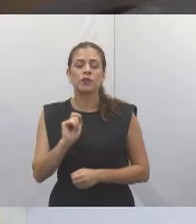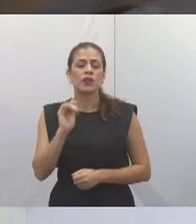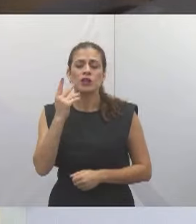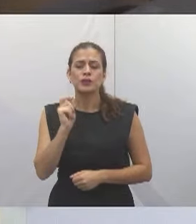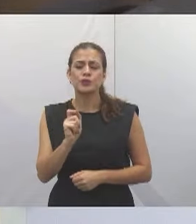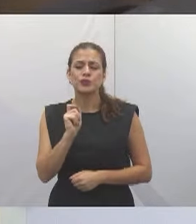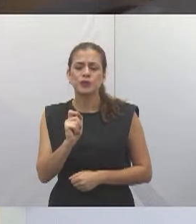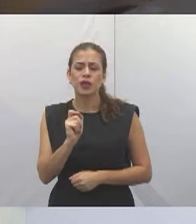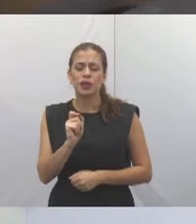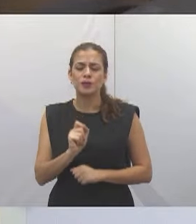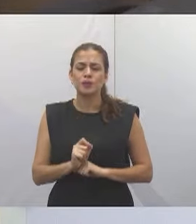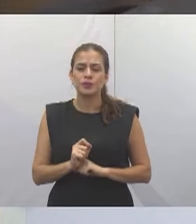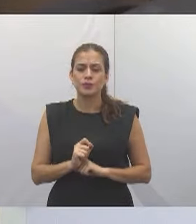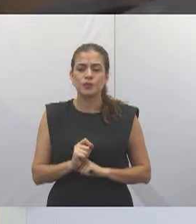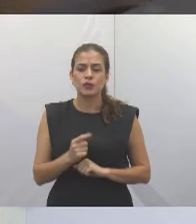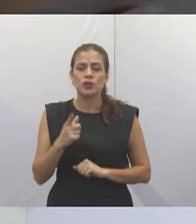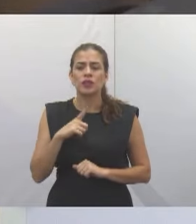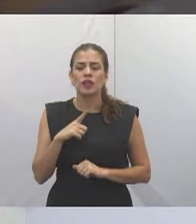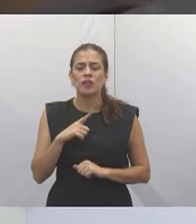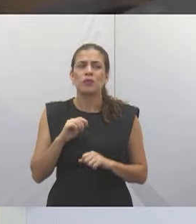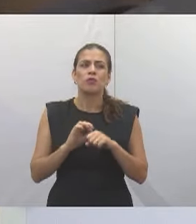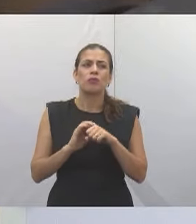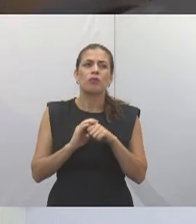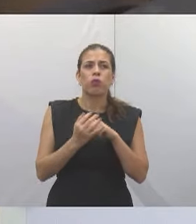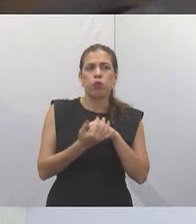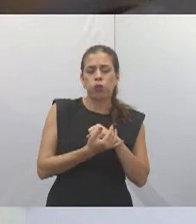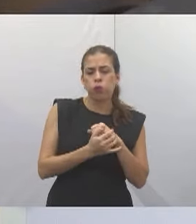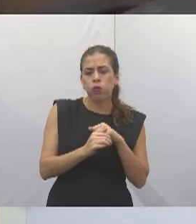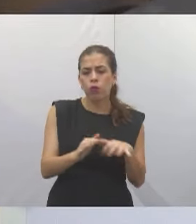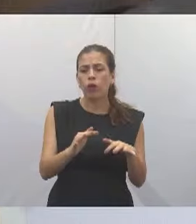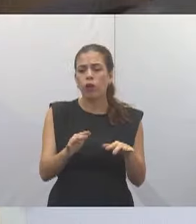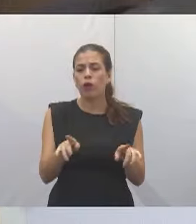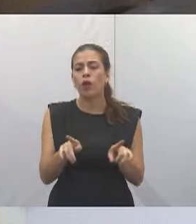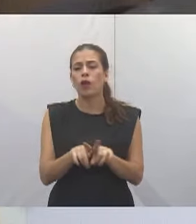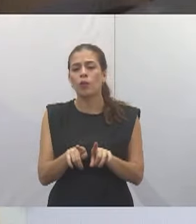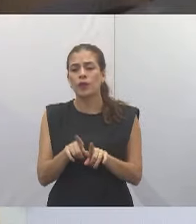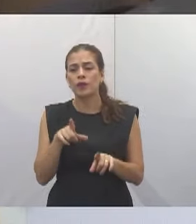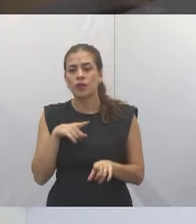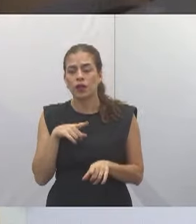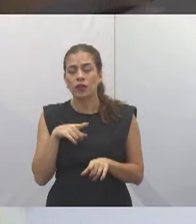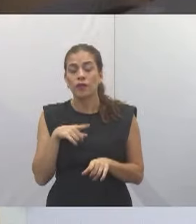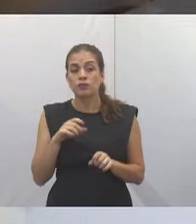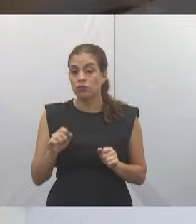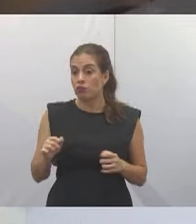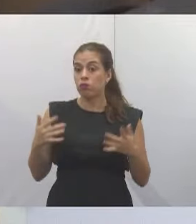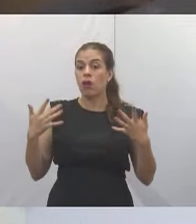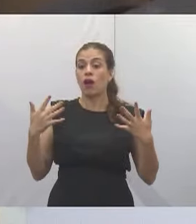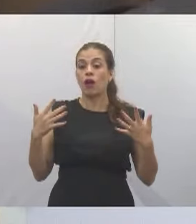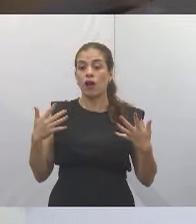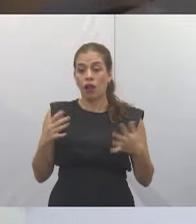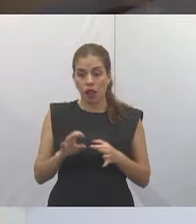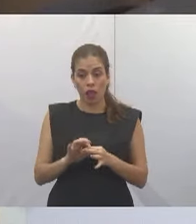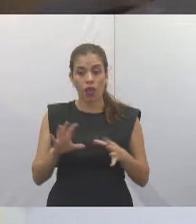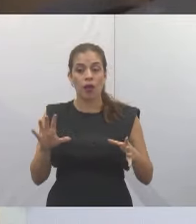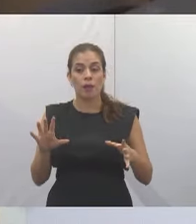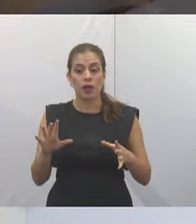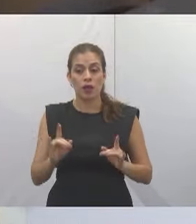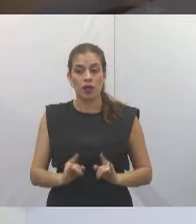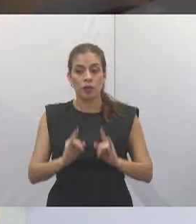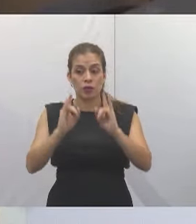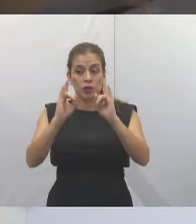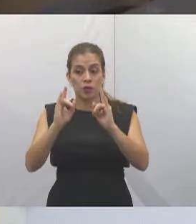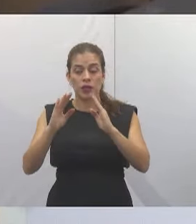do caminho, como você bem disse, nós tivemos a pandemia, mas também tivemos a grata surpresa de ser liberado o prédio